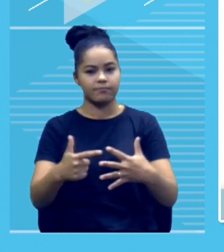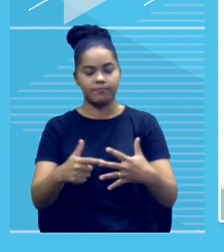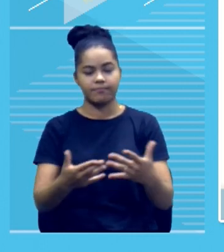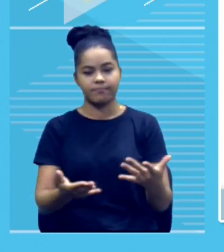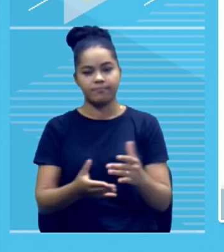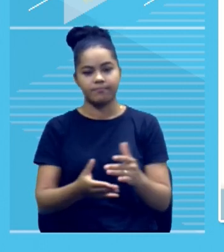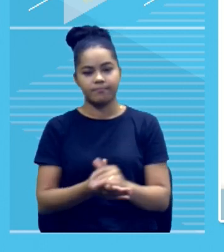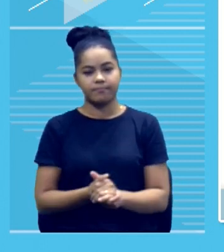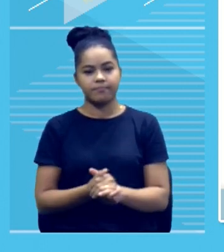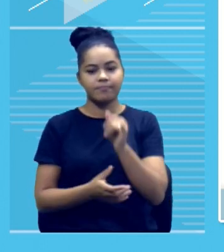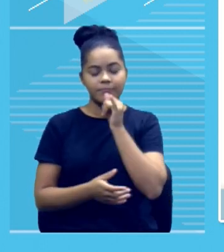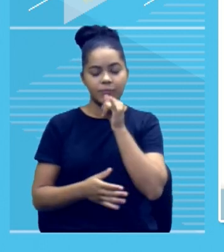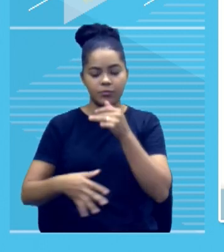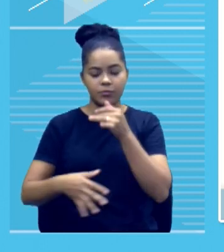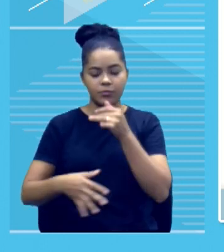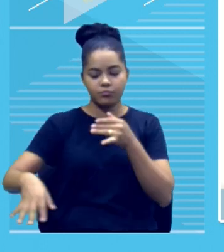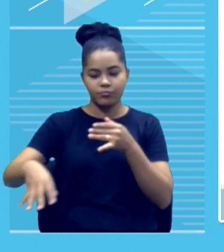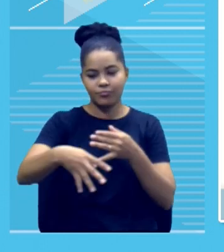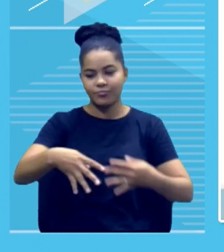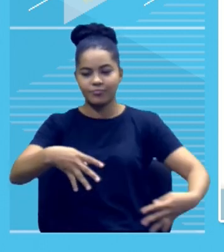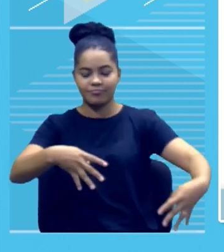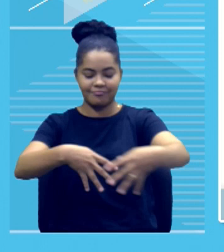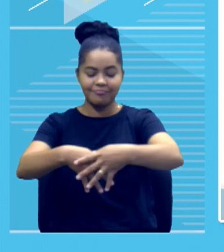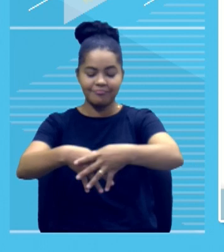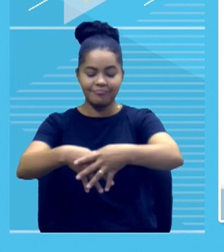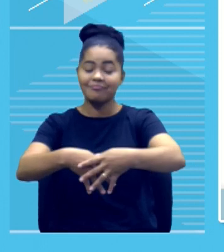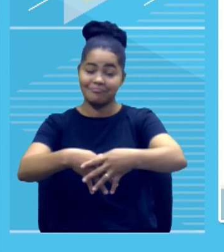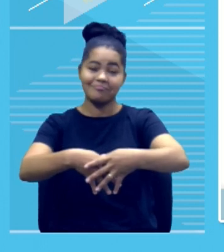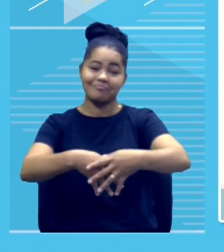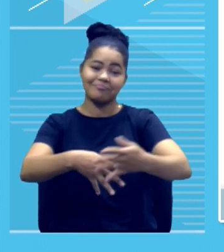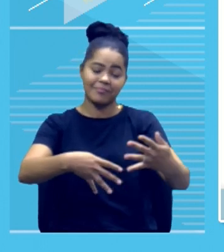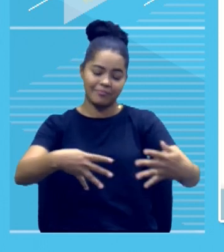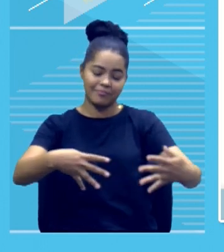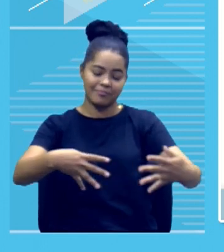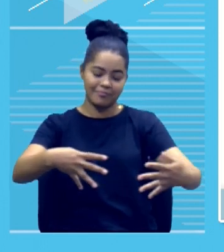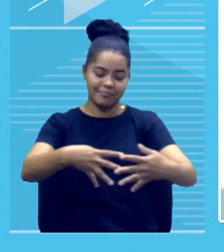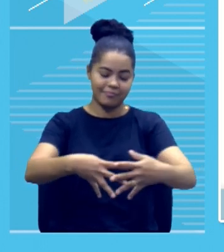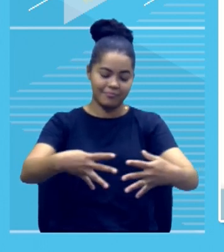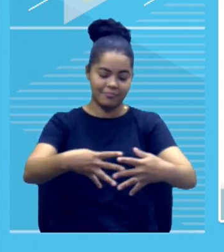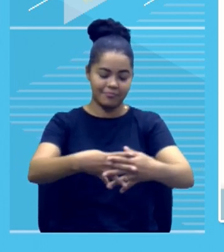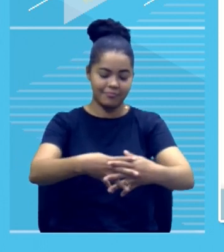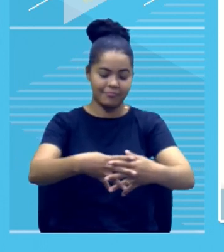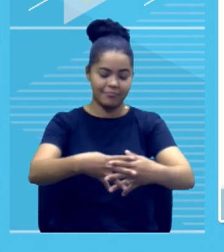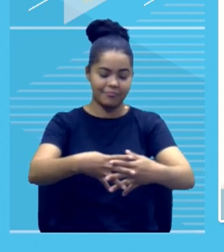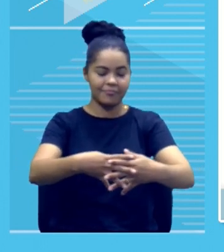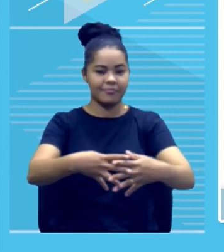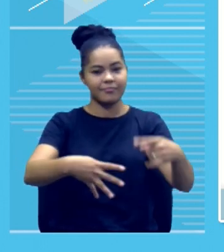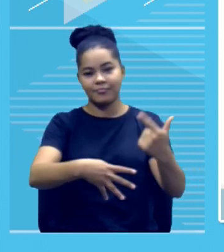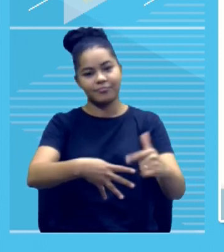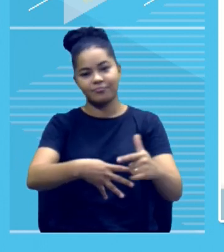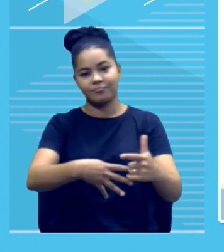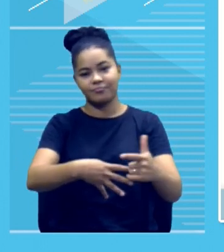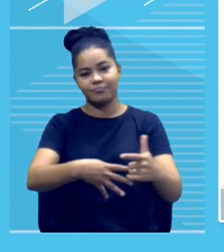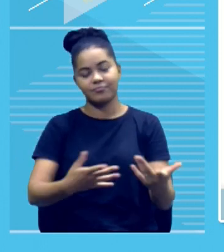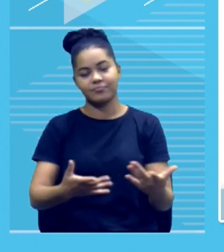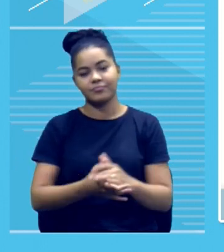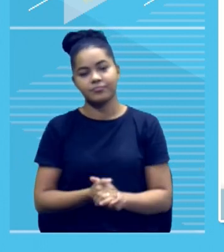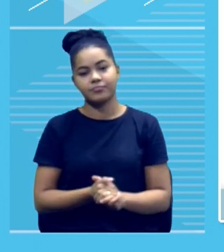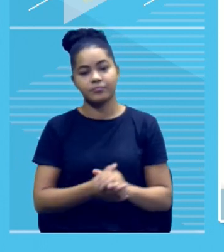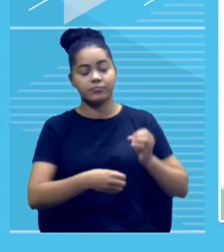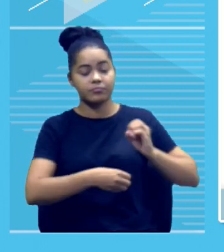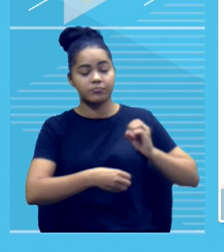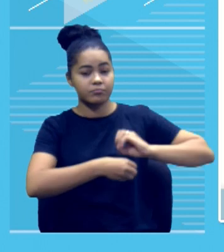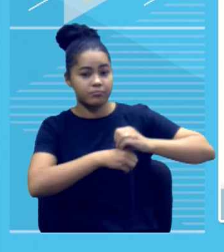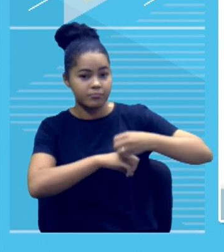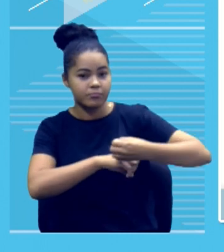coloca duas mãos uma na frente da outra. Tá? Uma superposta à outra, aliás. Sendo assim, ó, essas moléculas